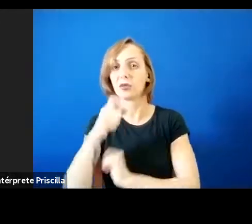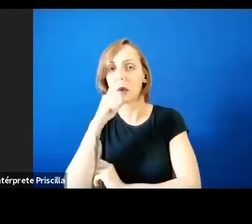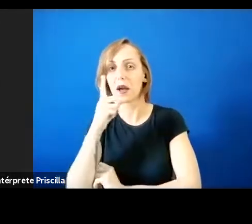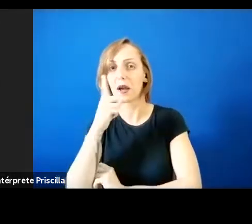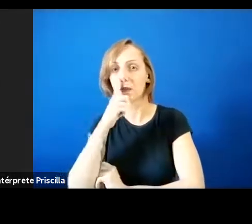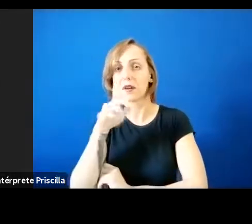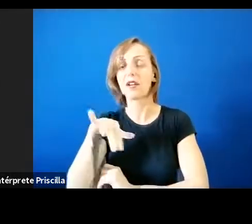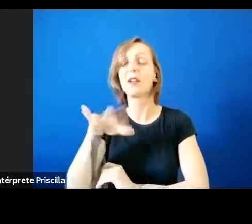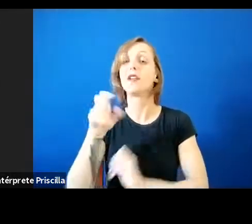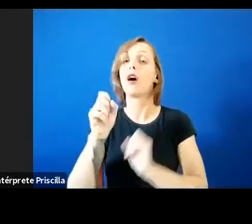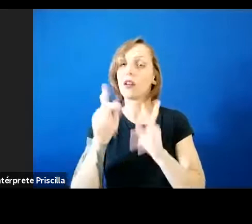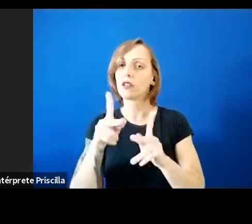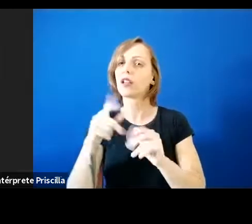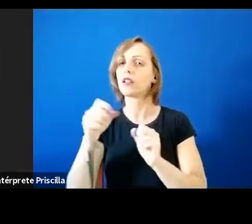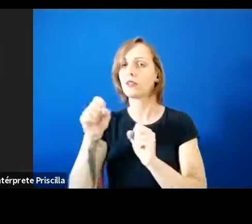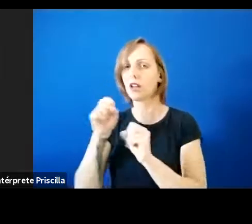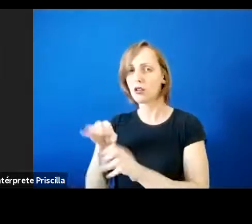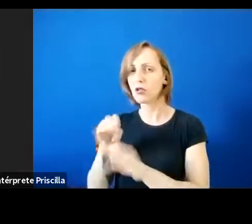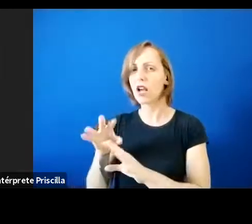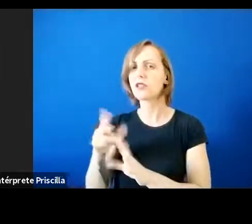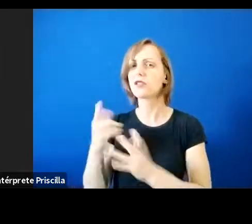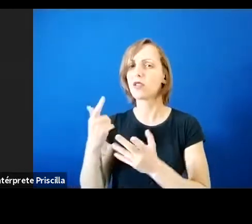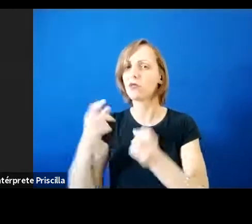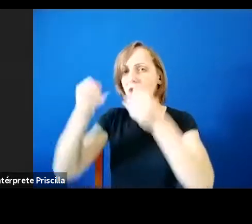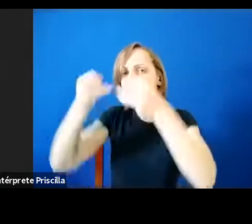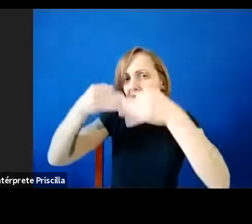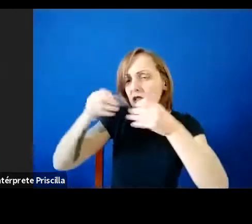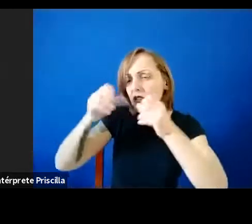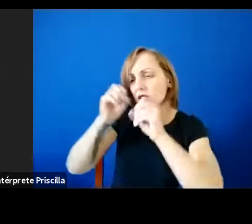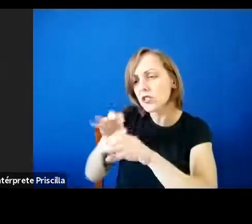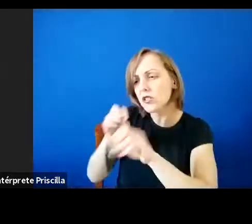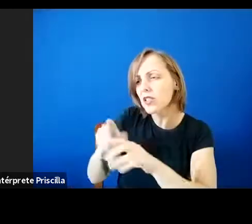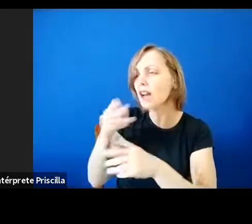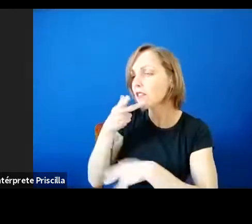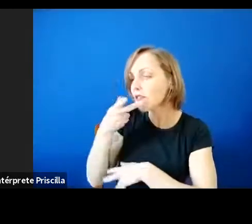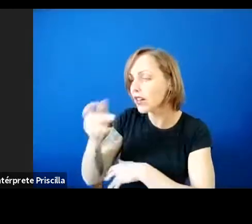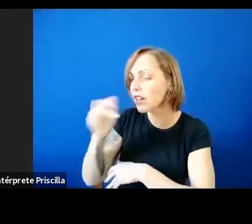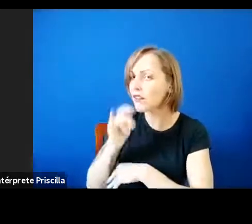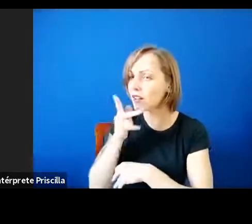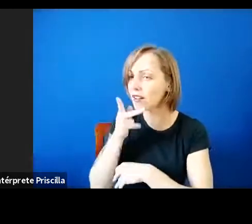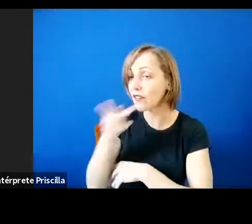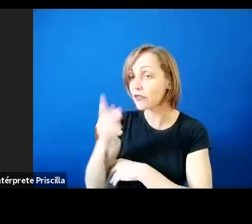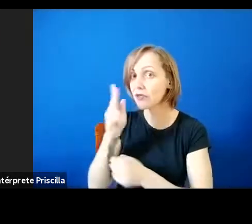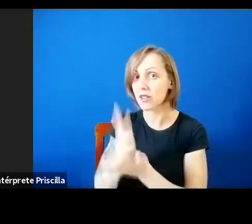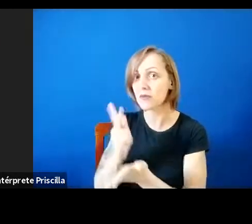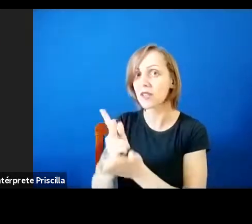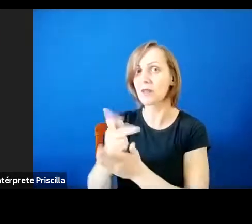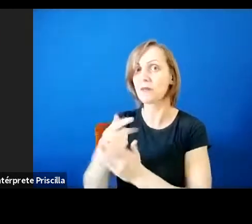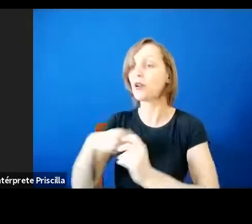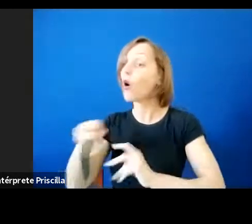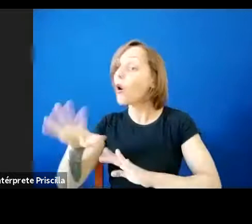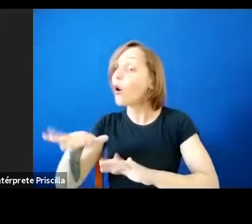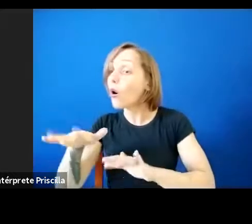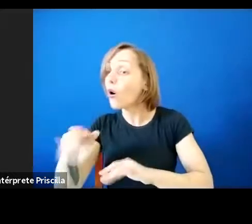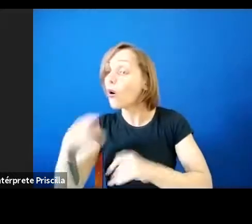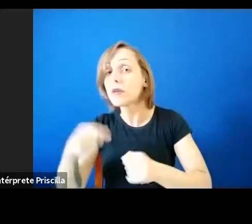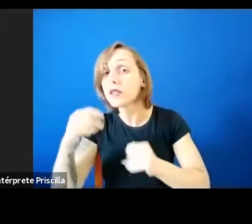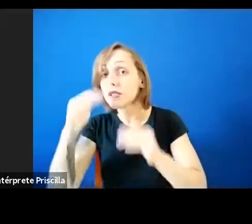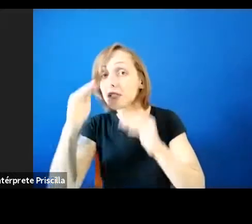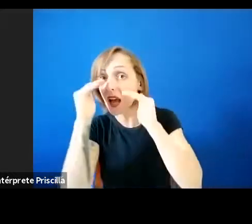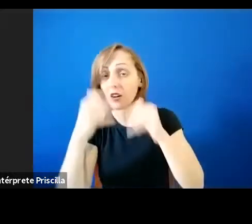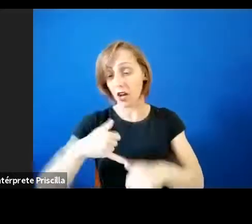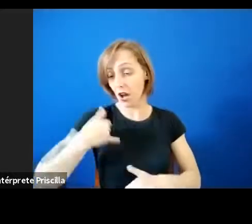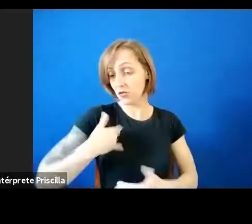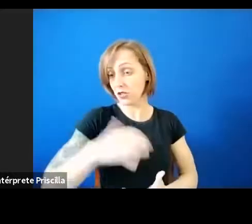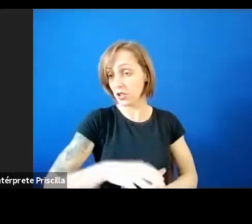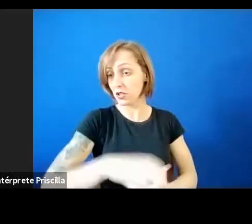educação foi dito para a gente, respeitem os mais velhos, mas esse respeito aos mais